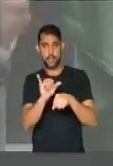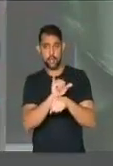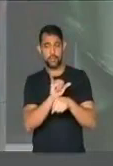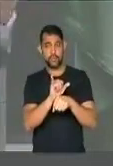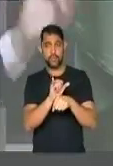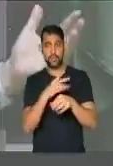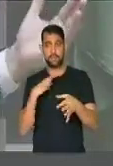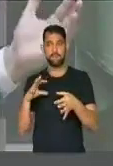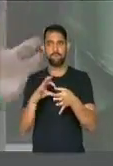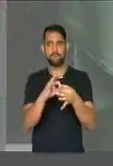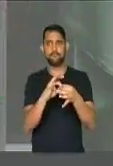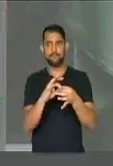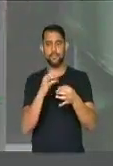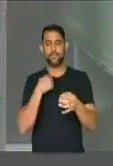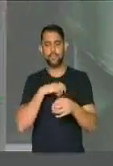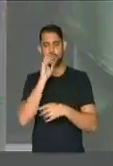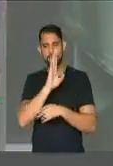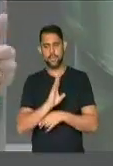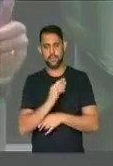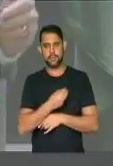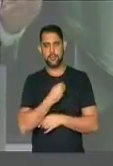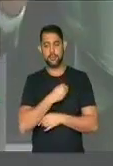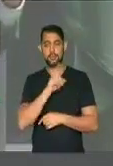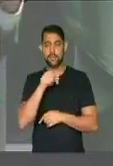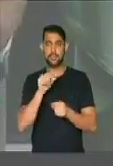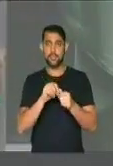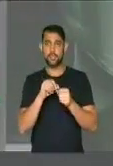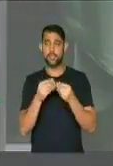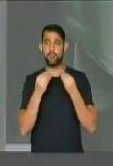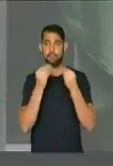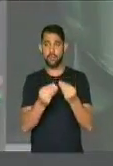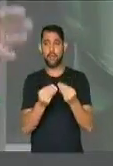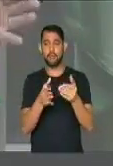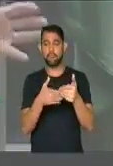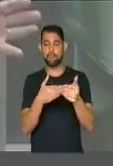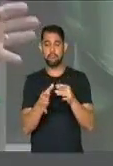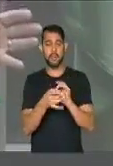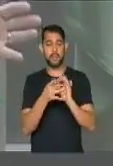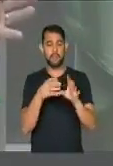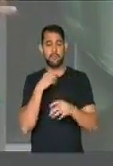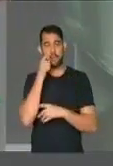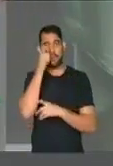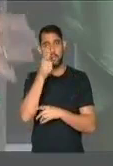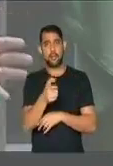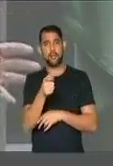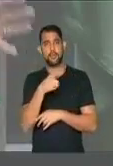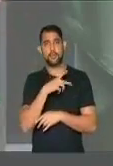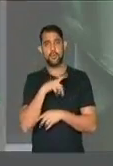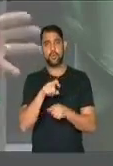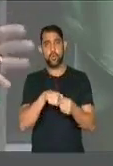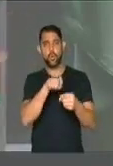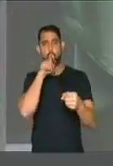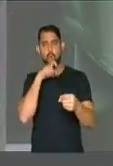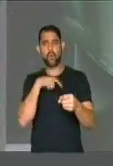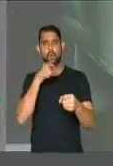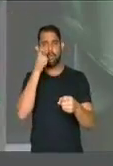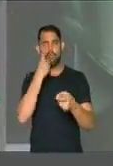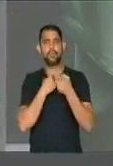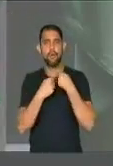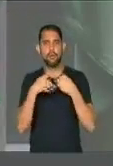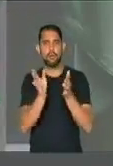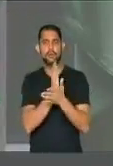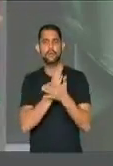estratégico, que integrou o nosso país, seja colocada à mercê do interesse, do lucro, da